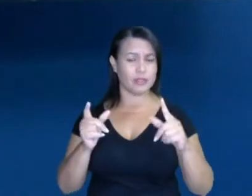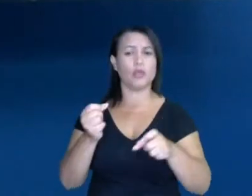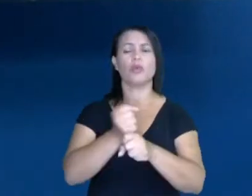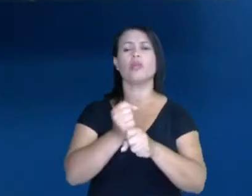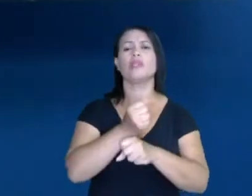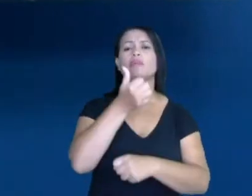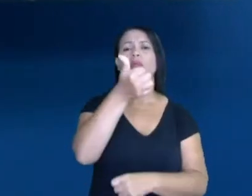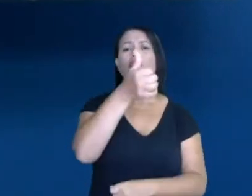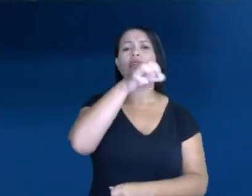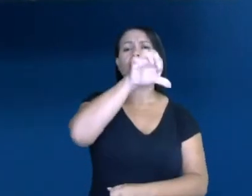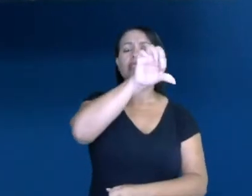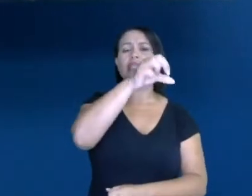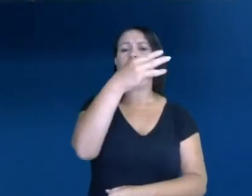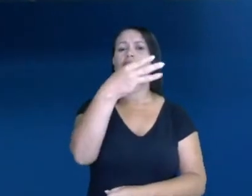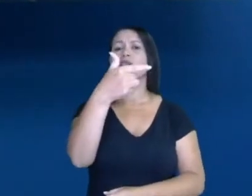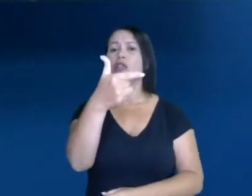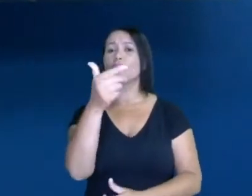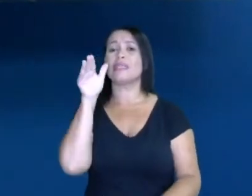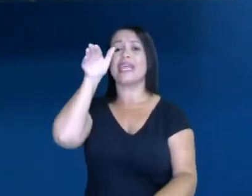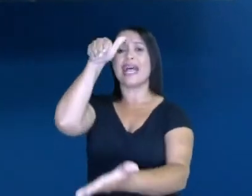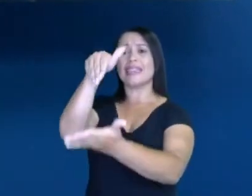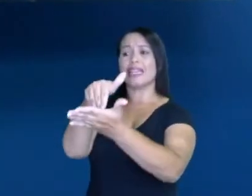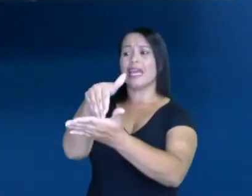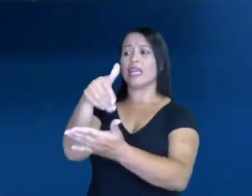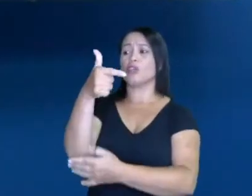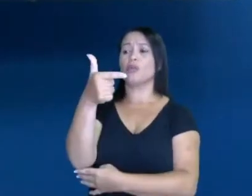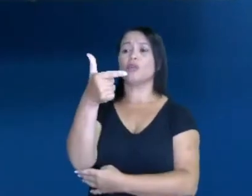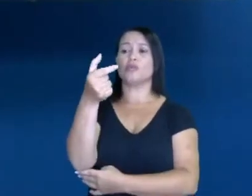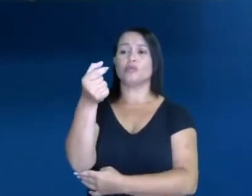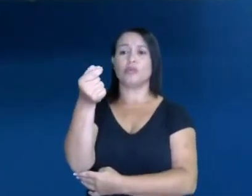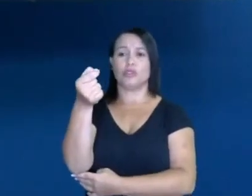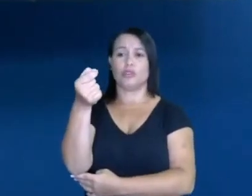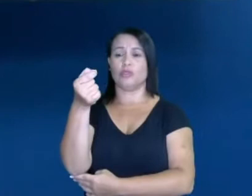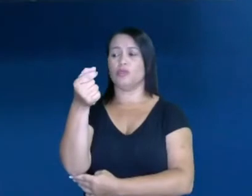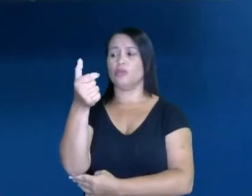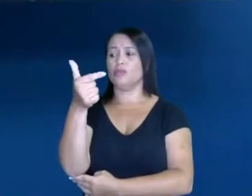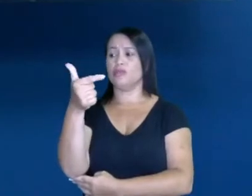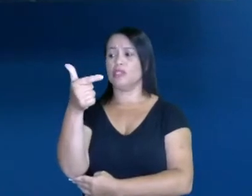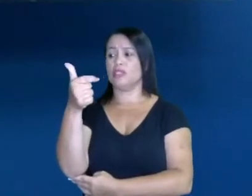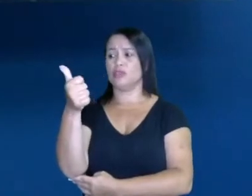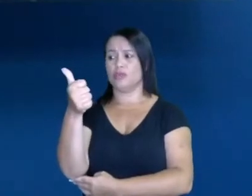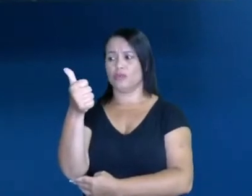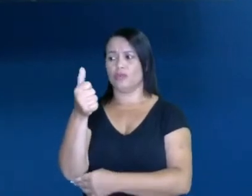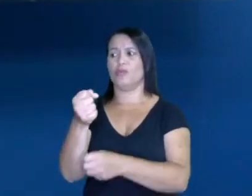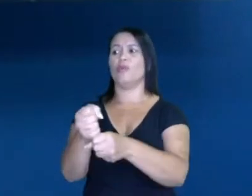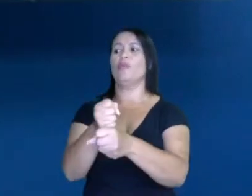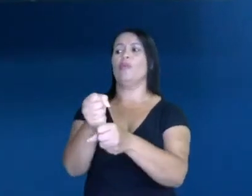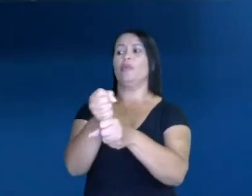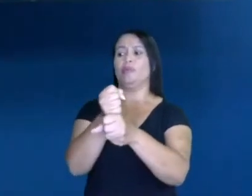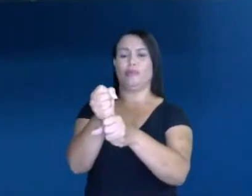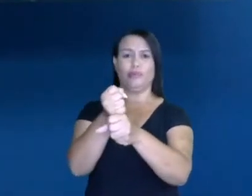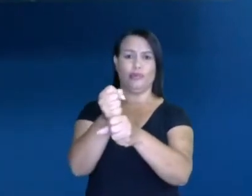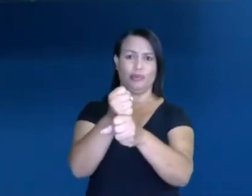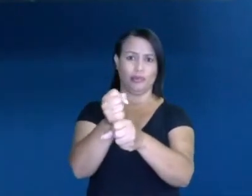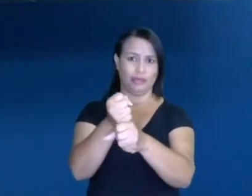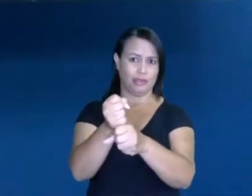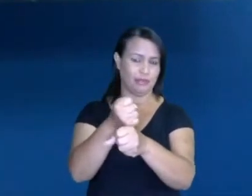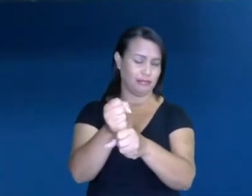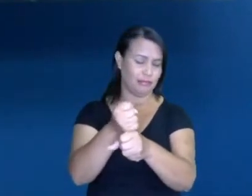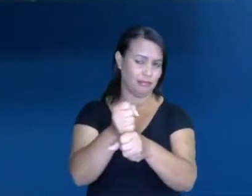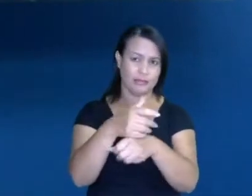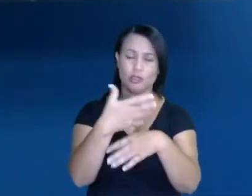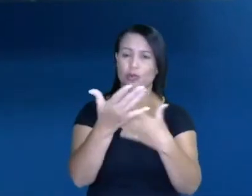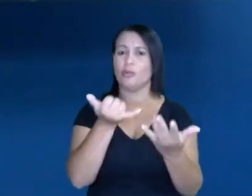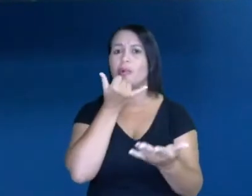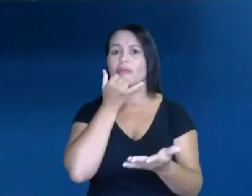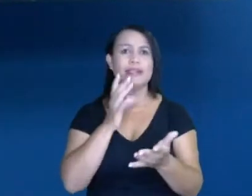de 1932 até o ano de 2001 se passaram muitos anos, se passaram